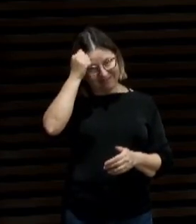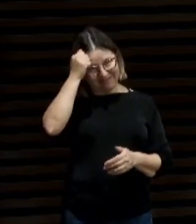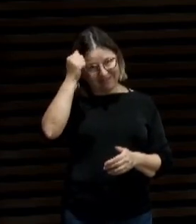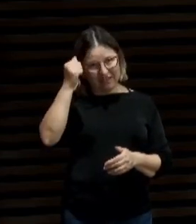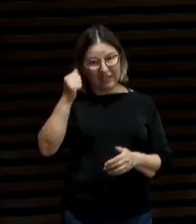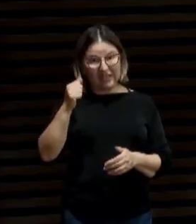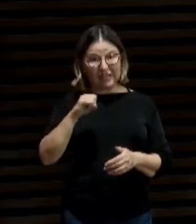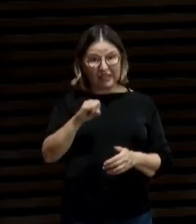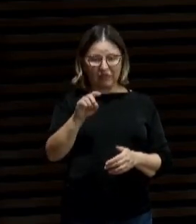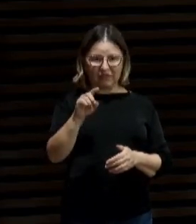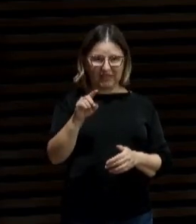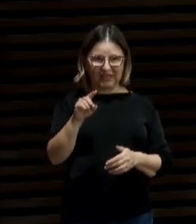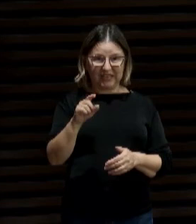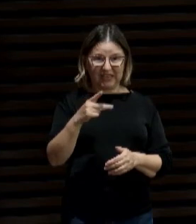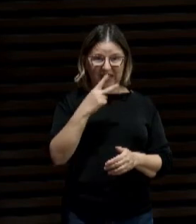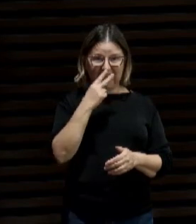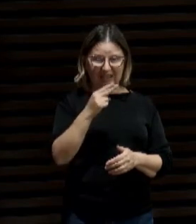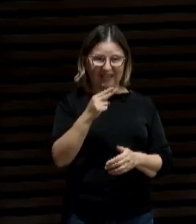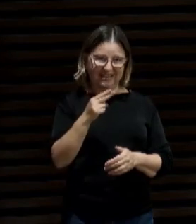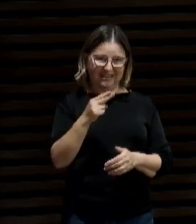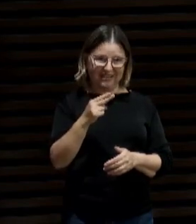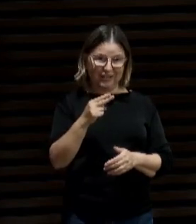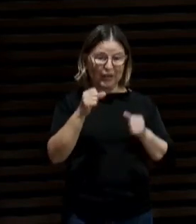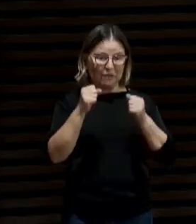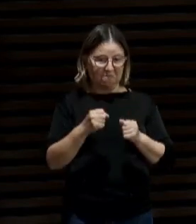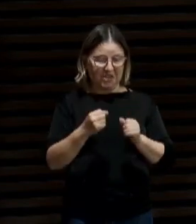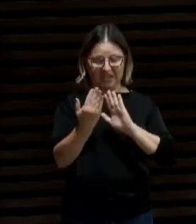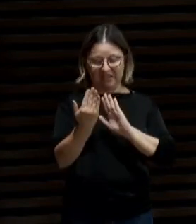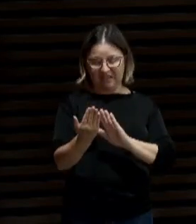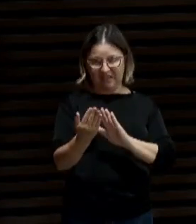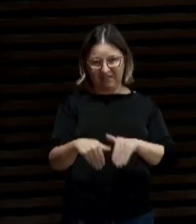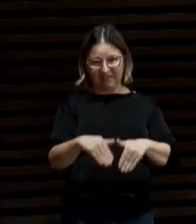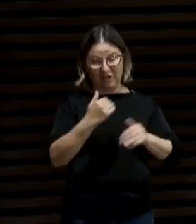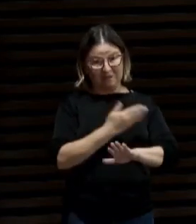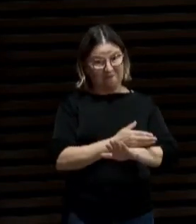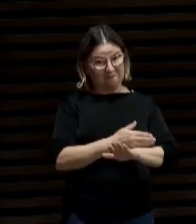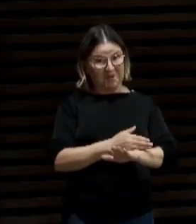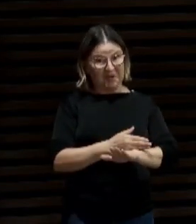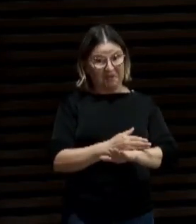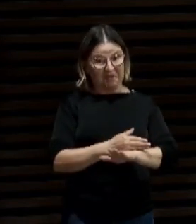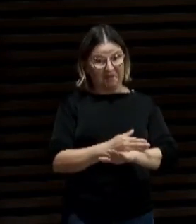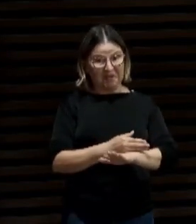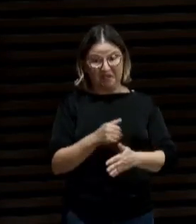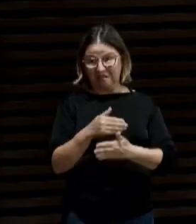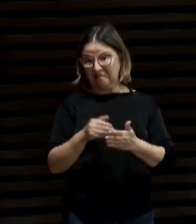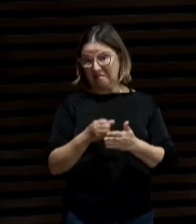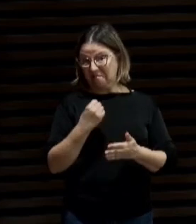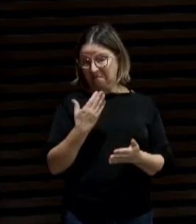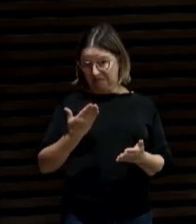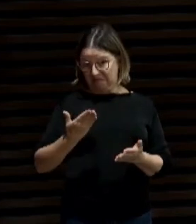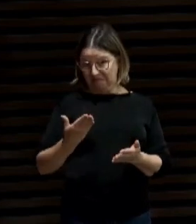se você é um daqueles que acha que vai poder estar diante do trono branco e se sair bem, você pode ser o melhor